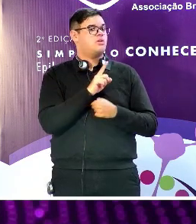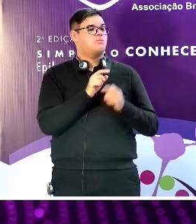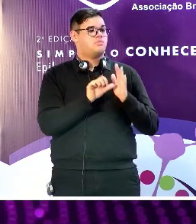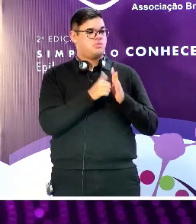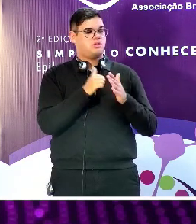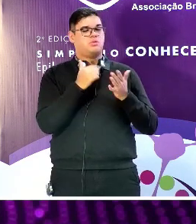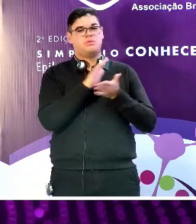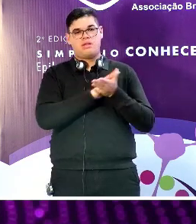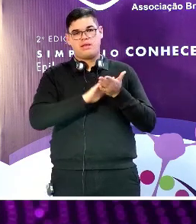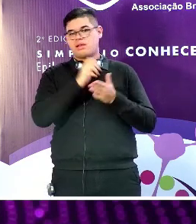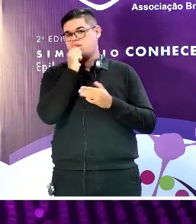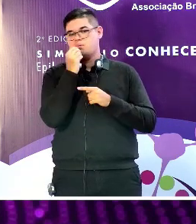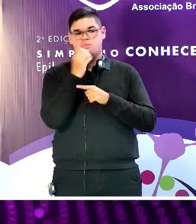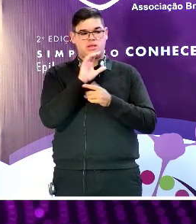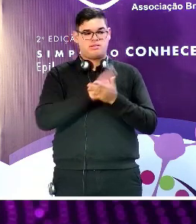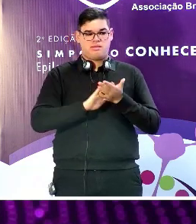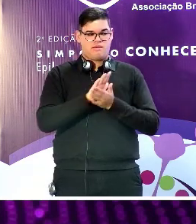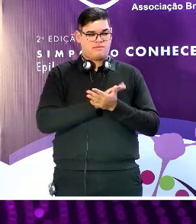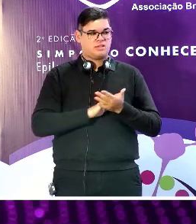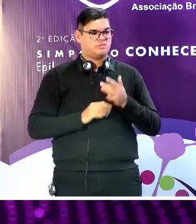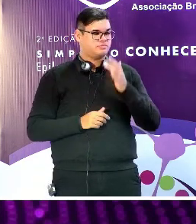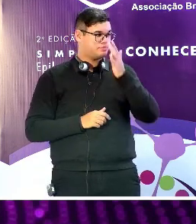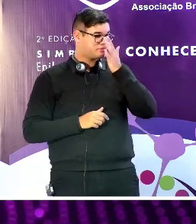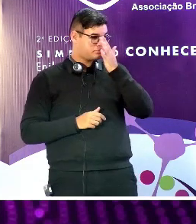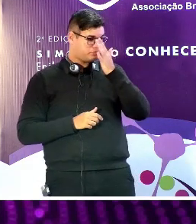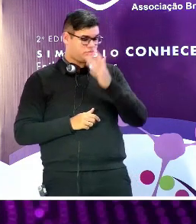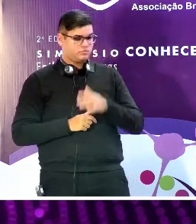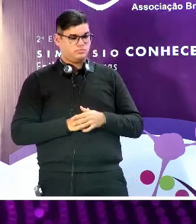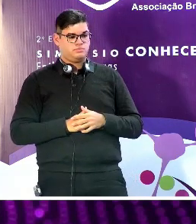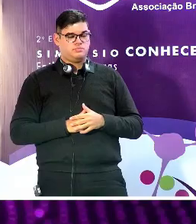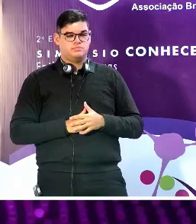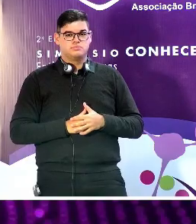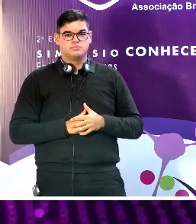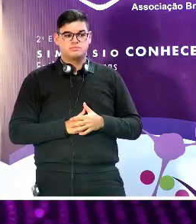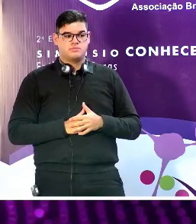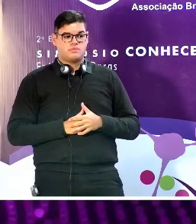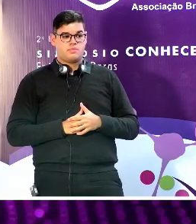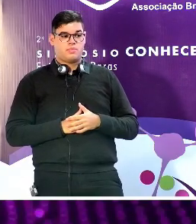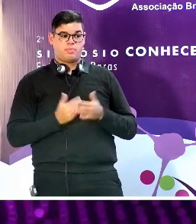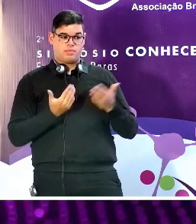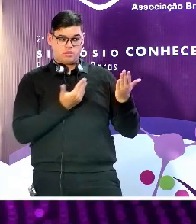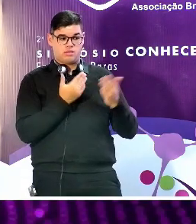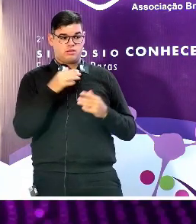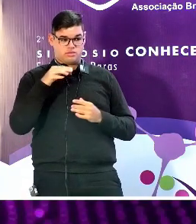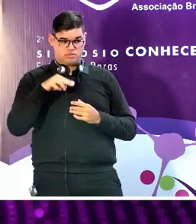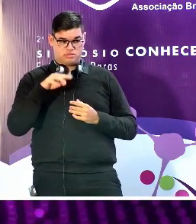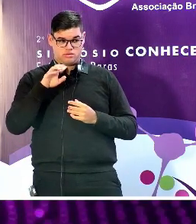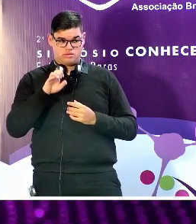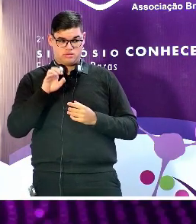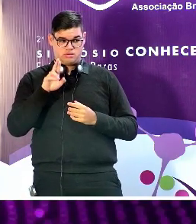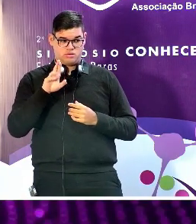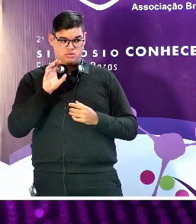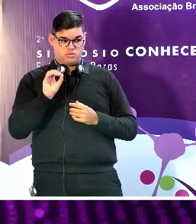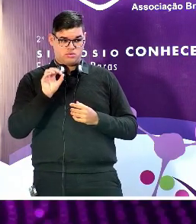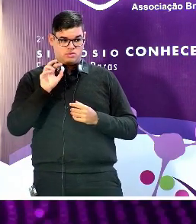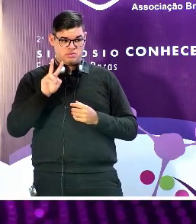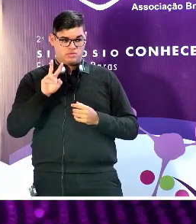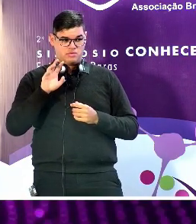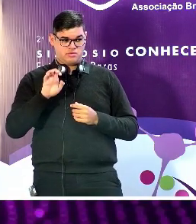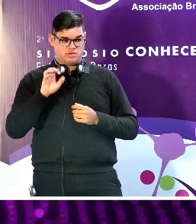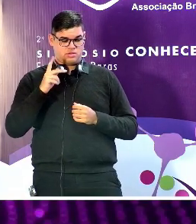está publicado. Ok? Bom, a neurovespina, então, a primeira patente dela é